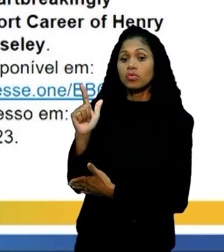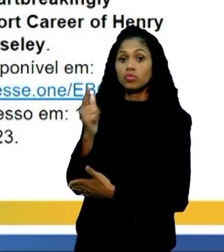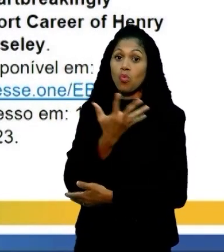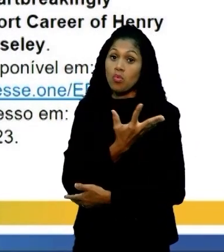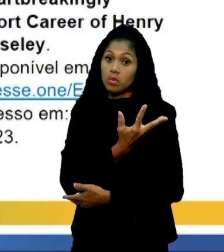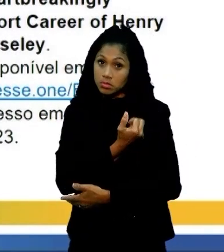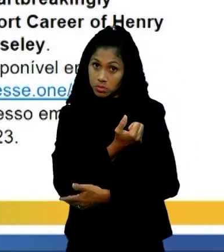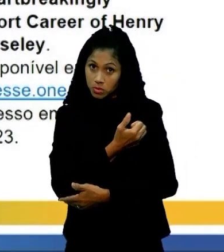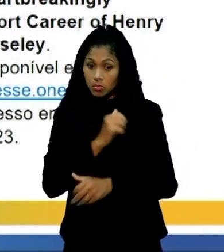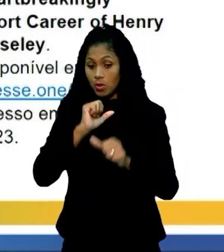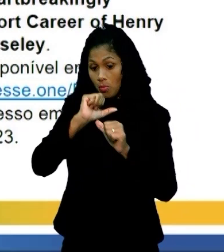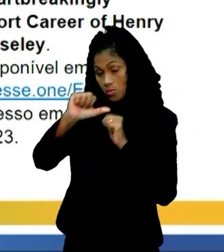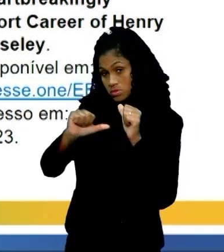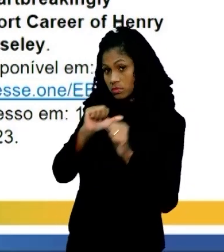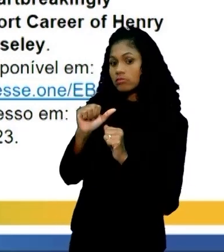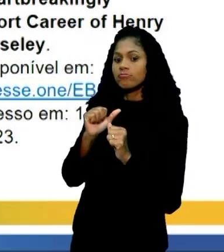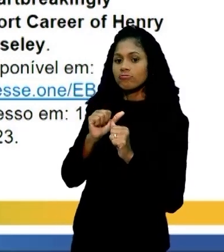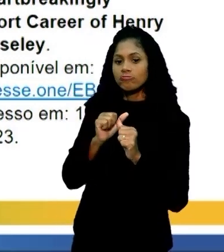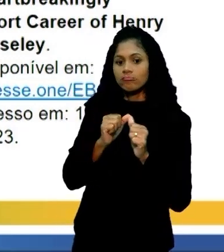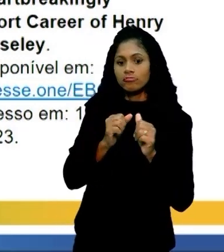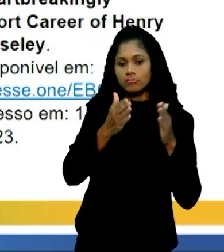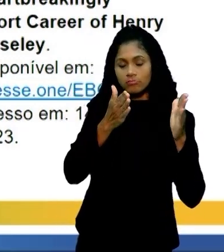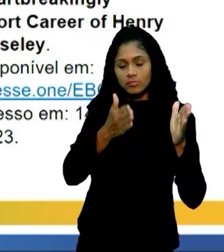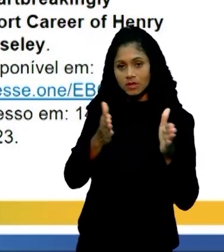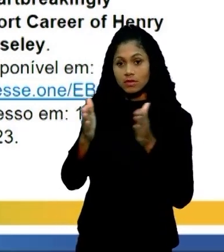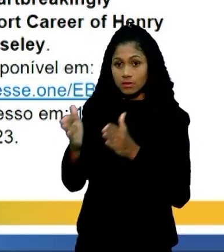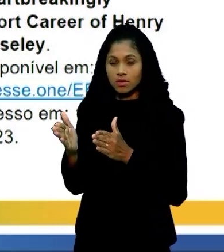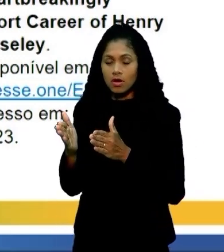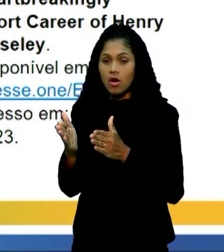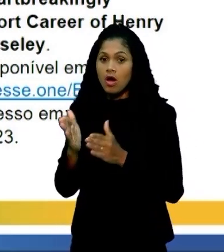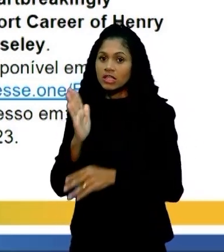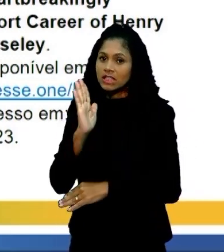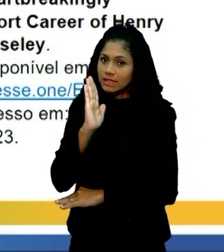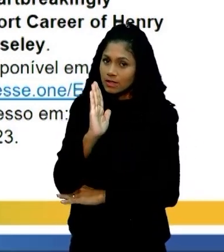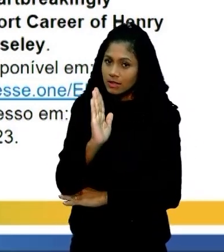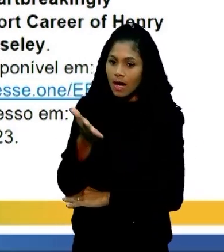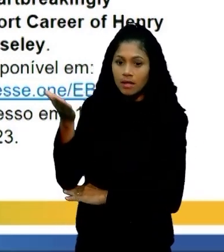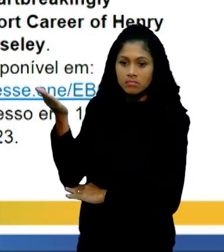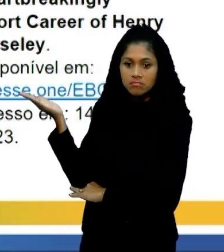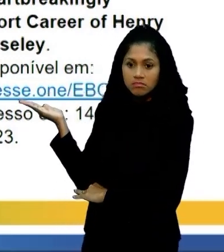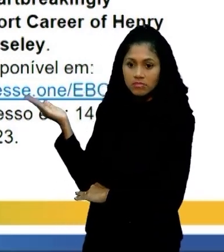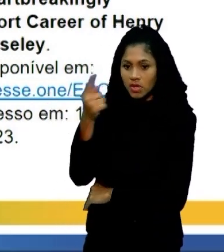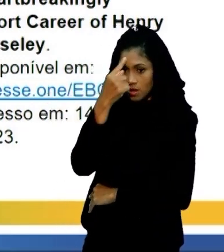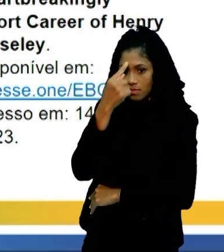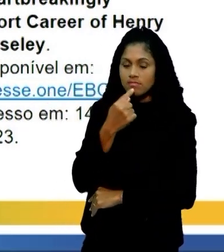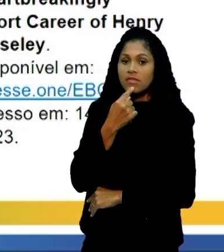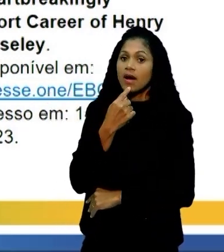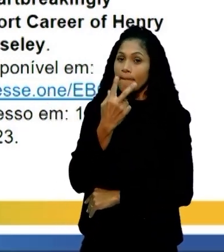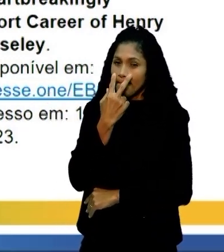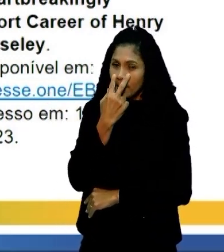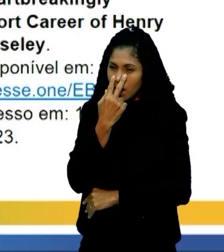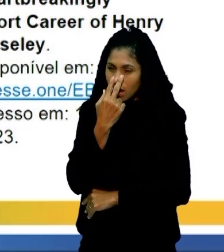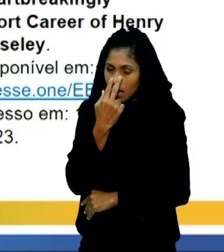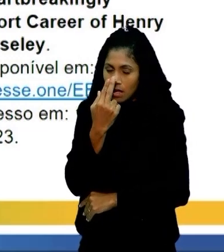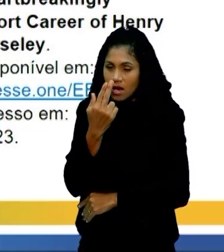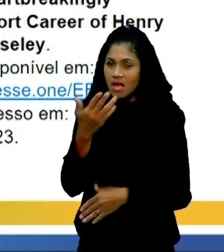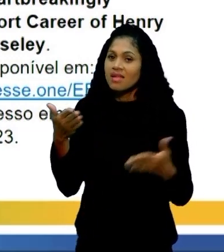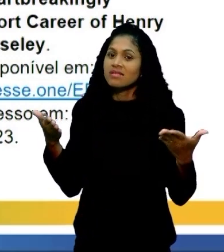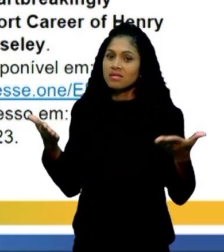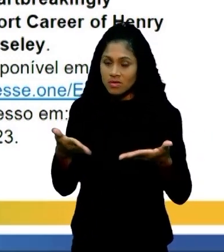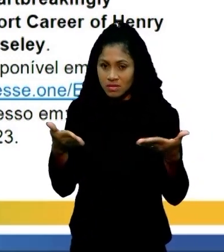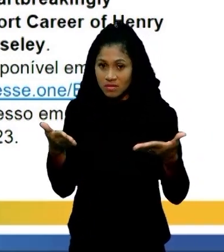aí, ela já tem um caráter mais familiar do que o que nós conhecemos hoje. Só está faltando apenas